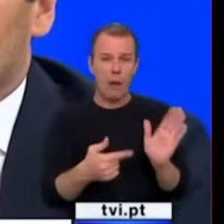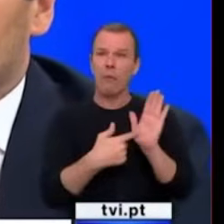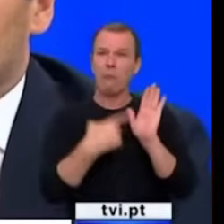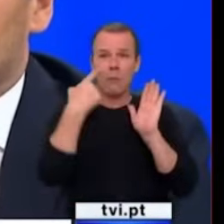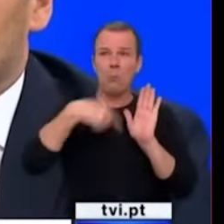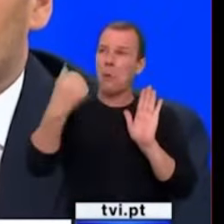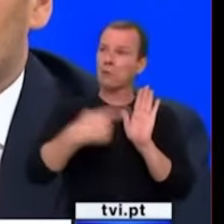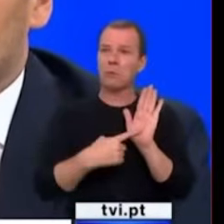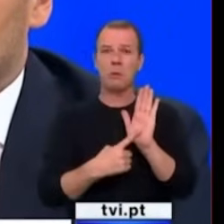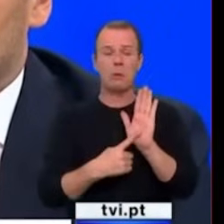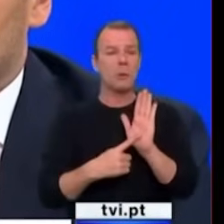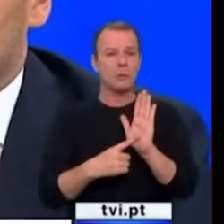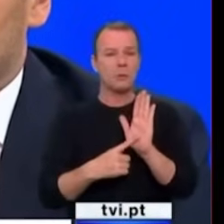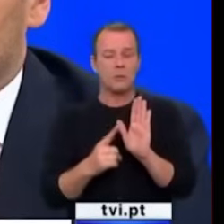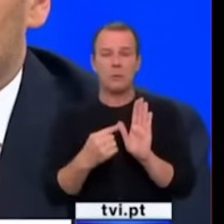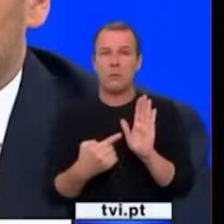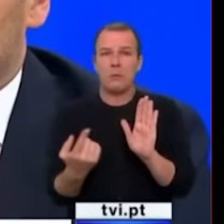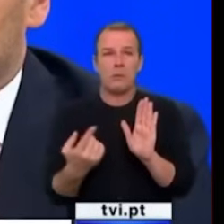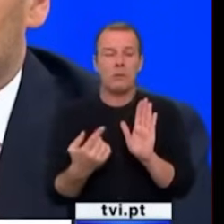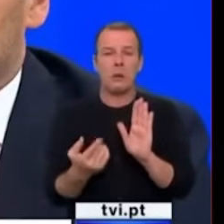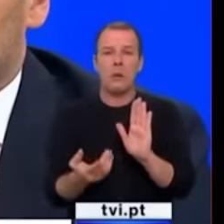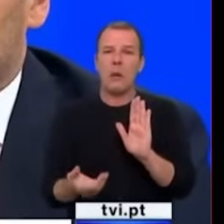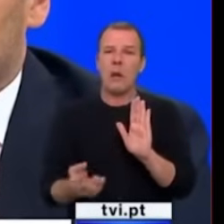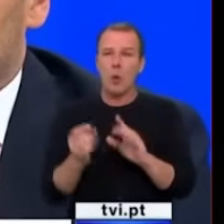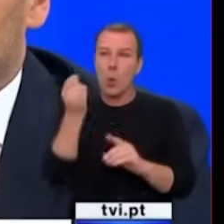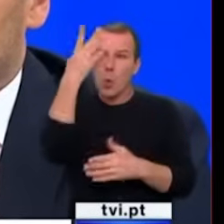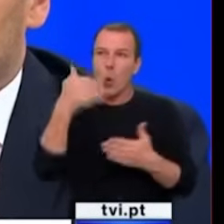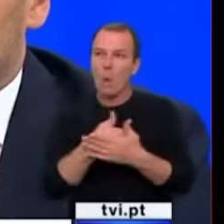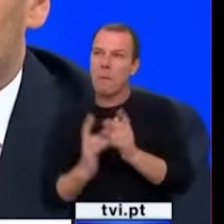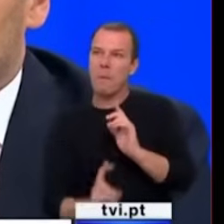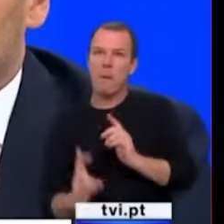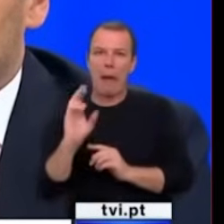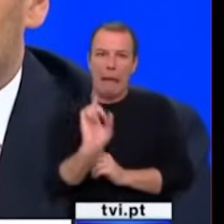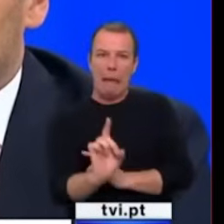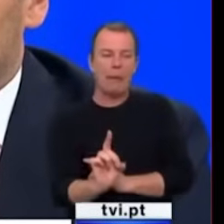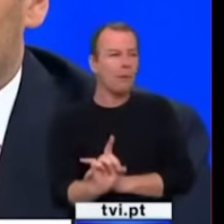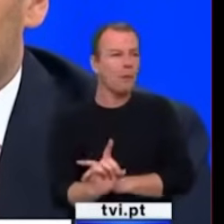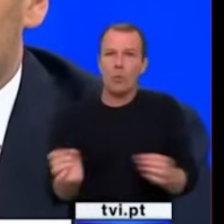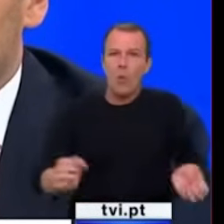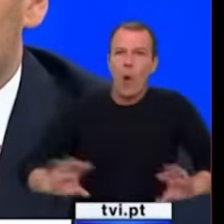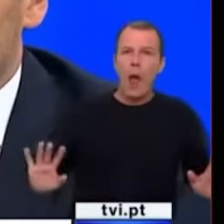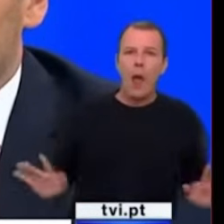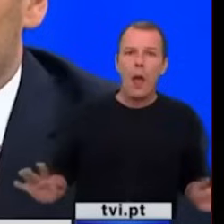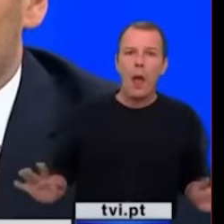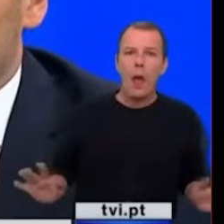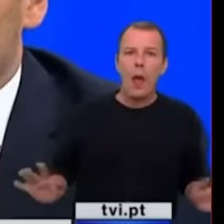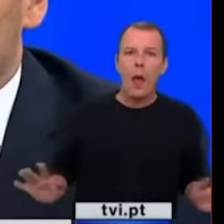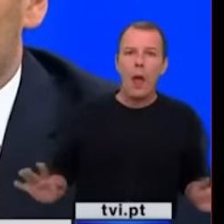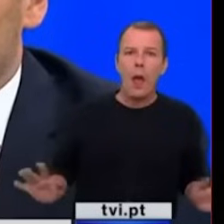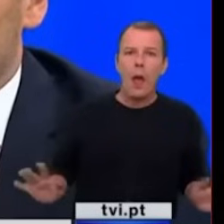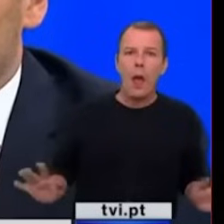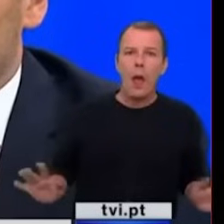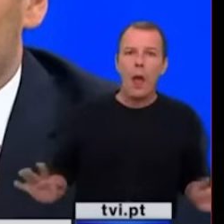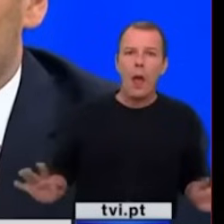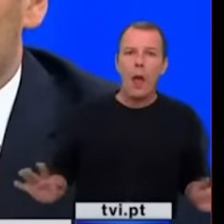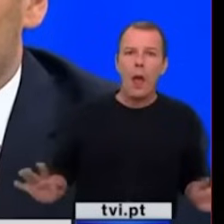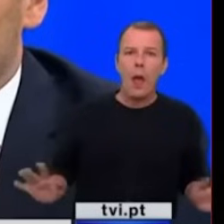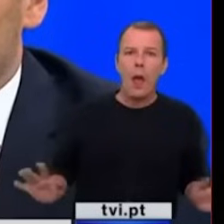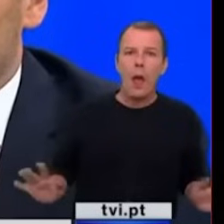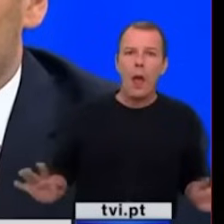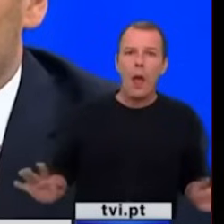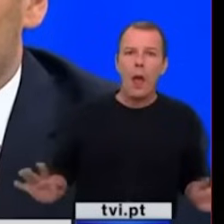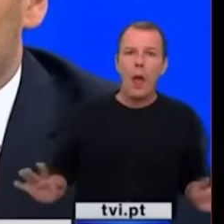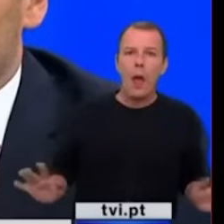perceção aumentou mas que não h não há nenhum estudo que diga que há mais corrupção O que há hoje felizmente é mais meio como é que tu diminuí os